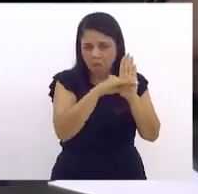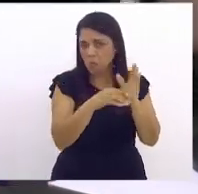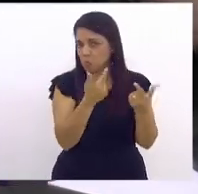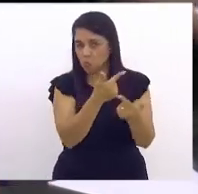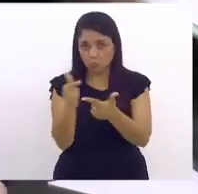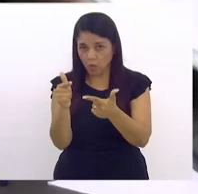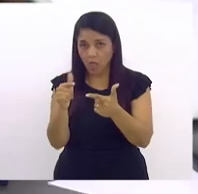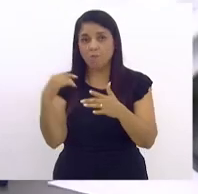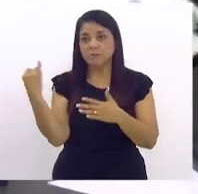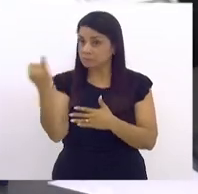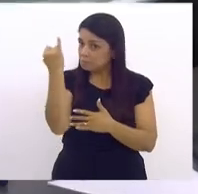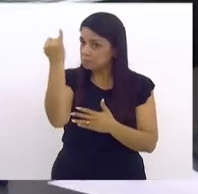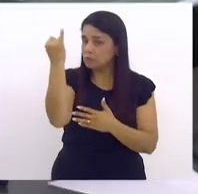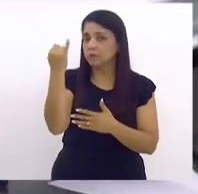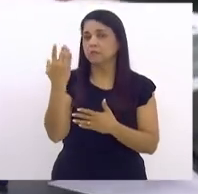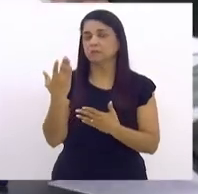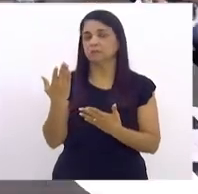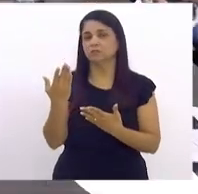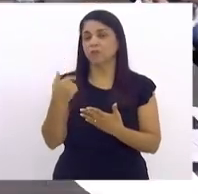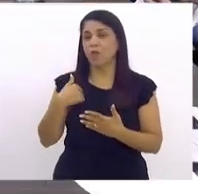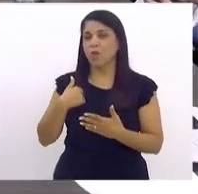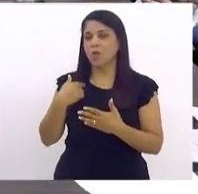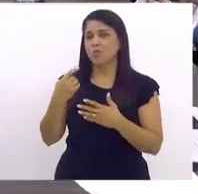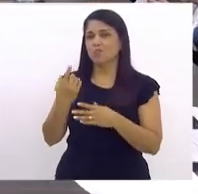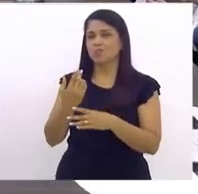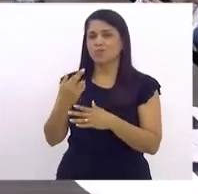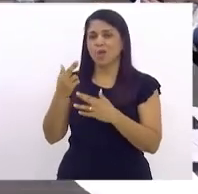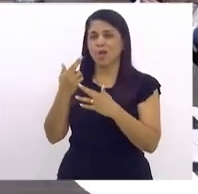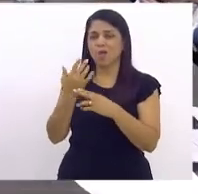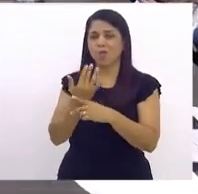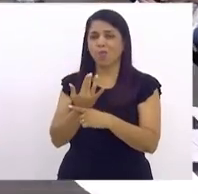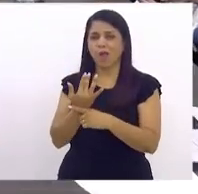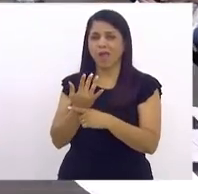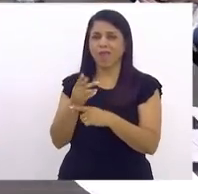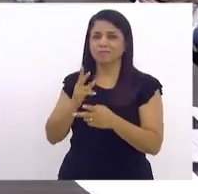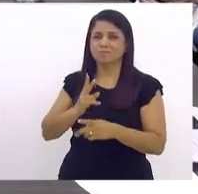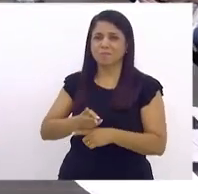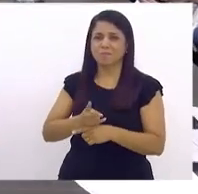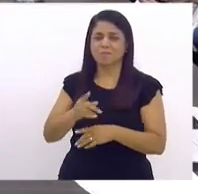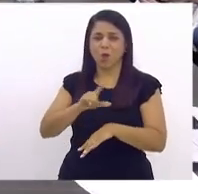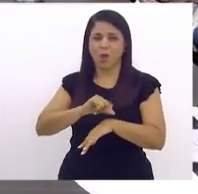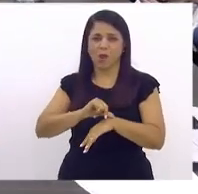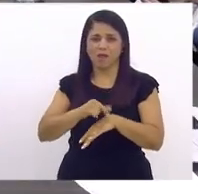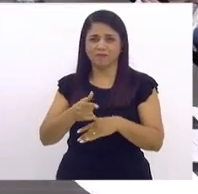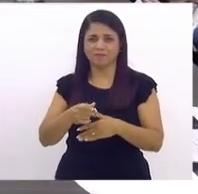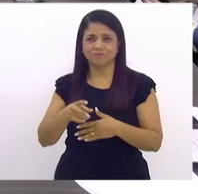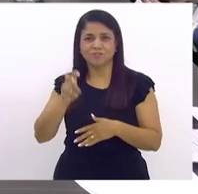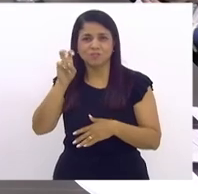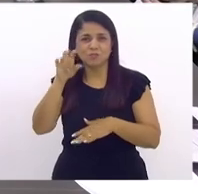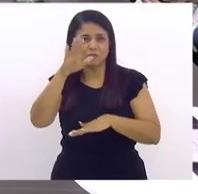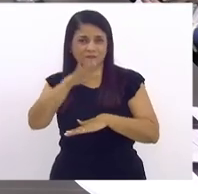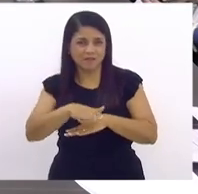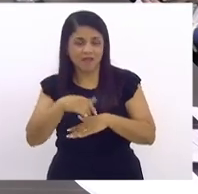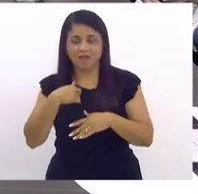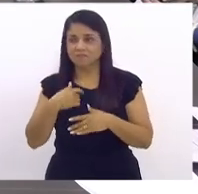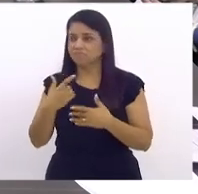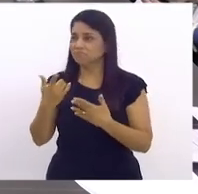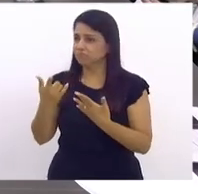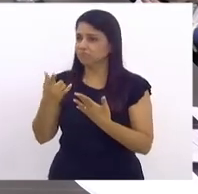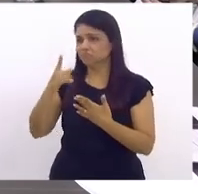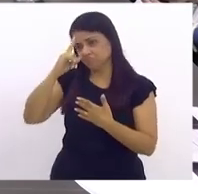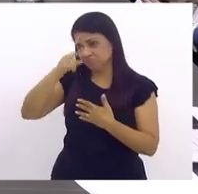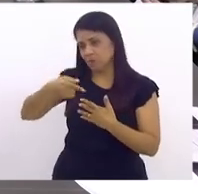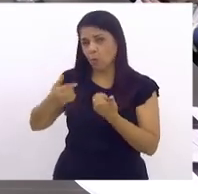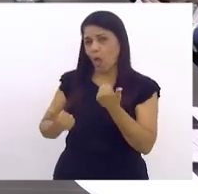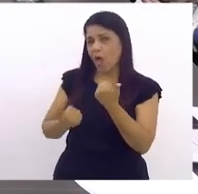importante. Eu gostaria, mas eu vou estar na UERJ nesse mesmo horário. Se Vossa Excelência puder designar algum assessor, alguém que entenda